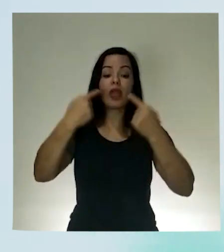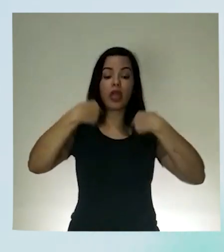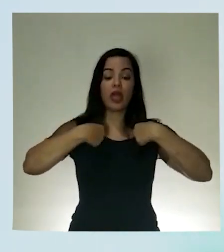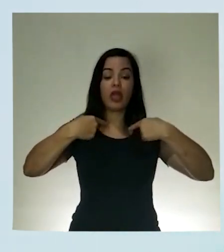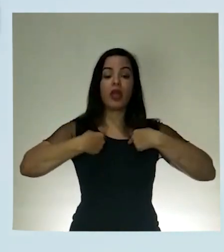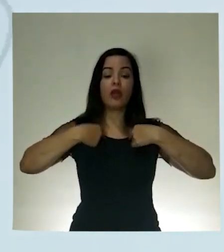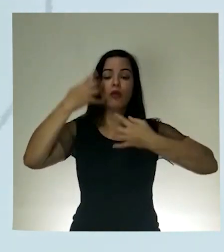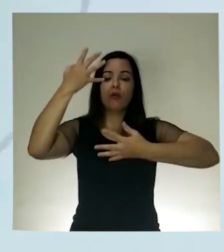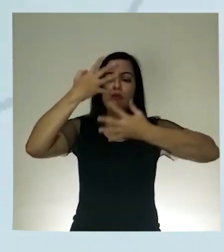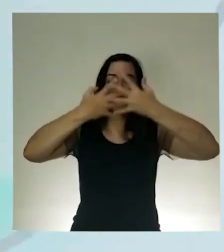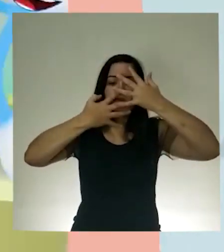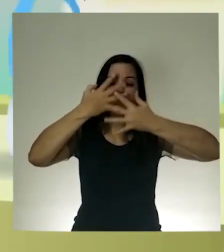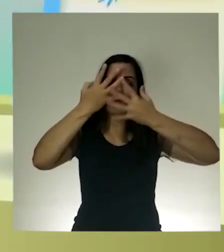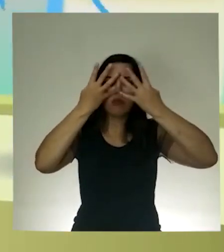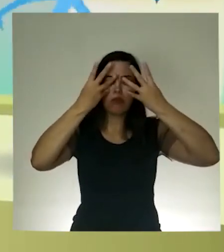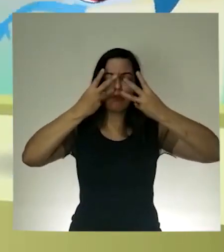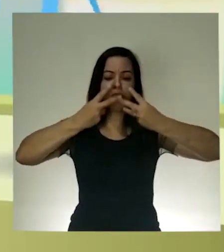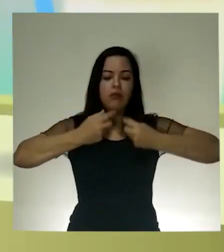eu faço.